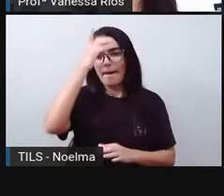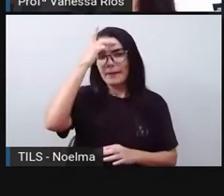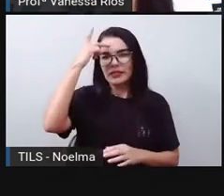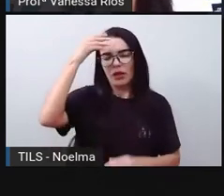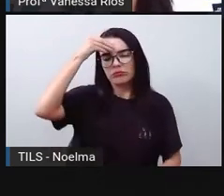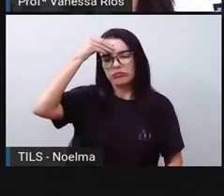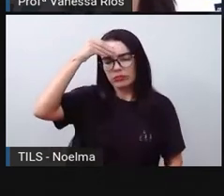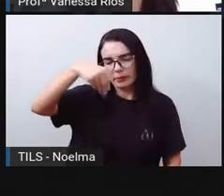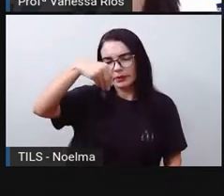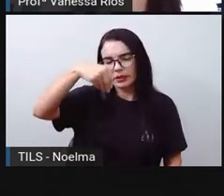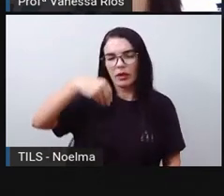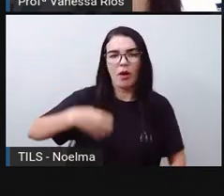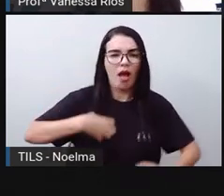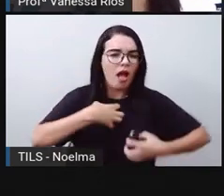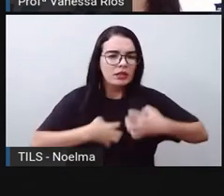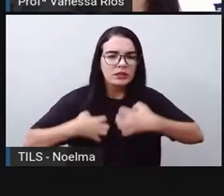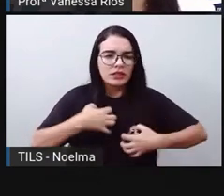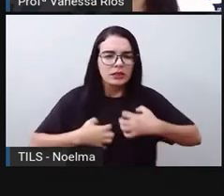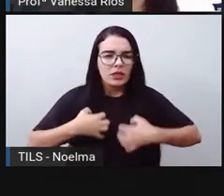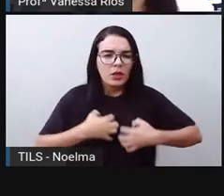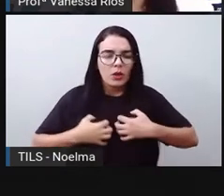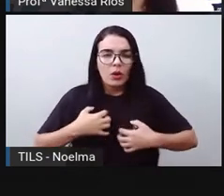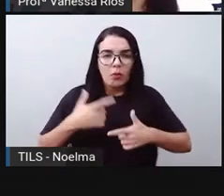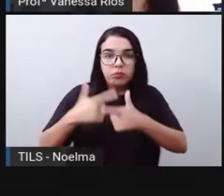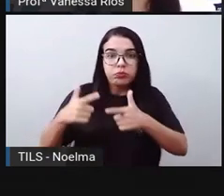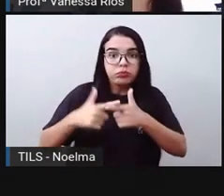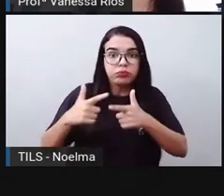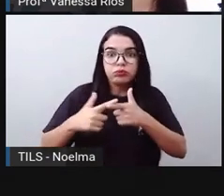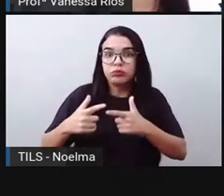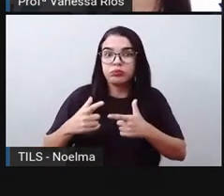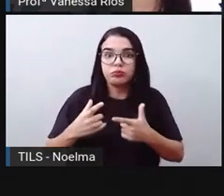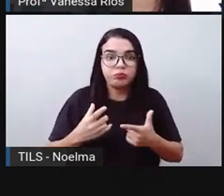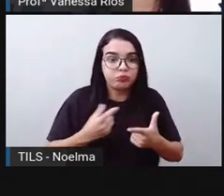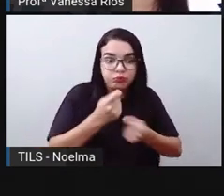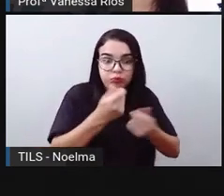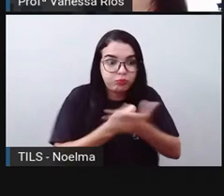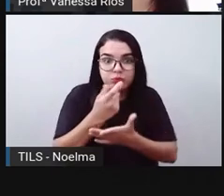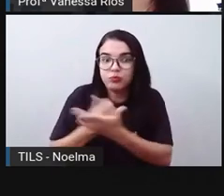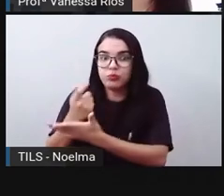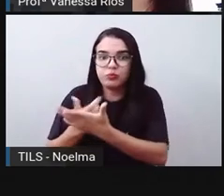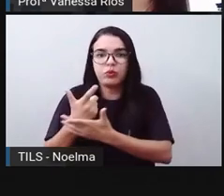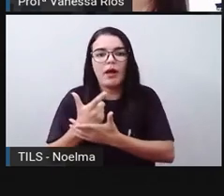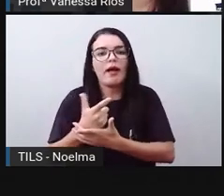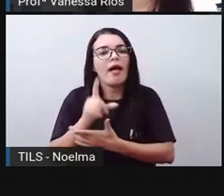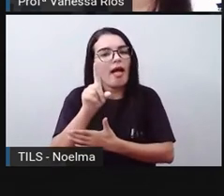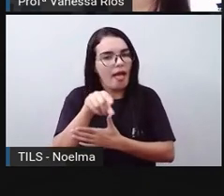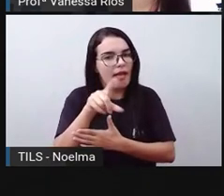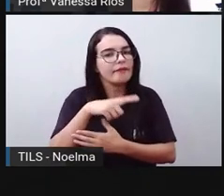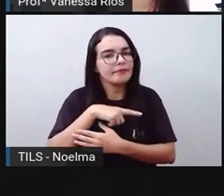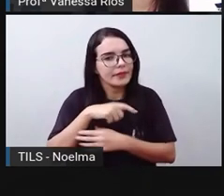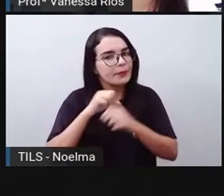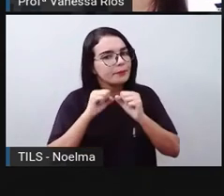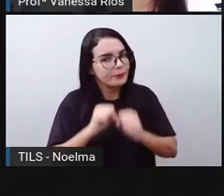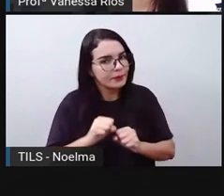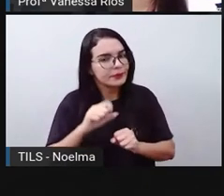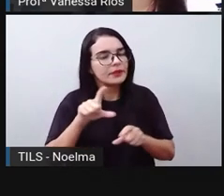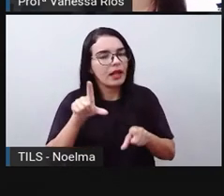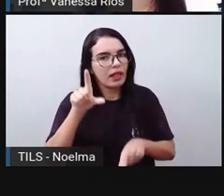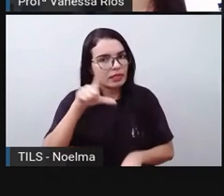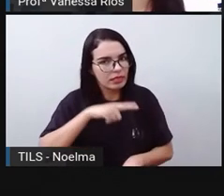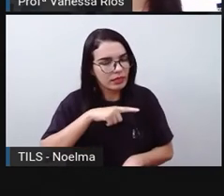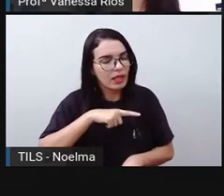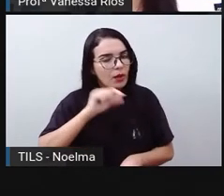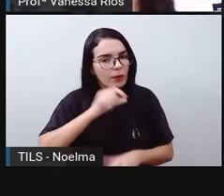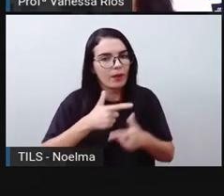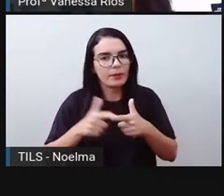com ansiedade, com transtorno obsessivo compulsivo estão propensas a um distúrbio alimentar. E aí